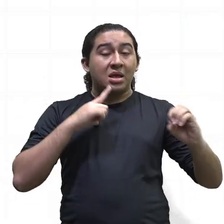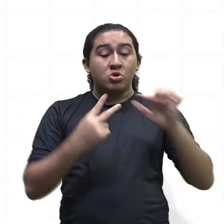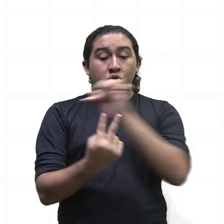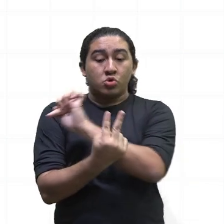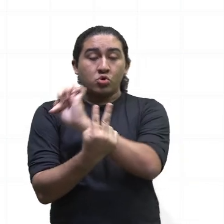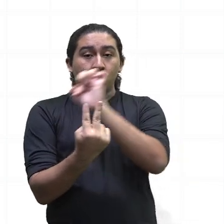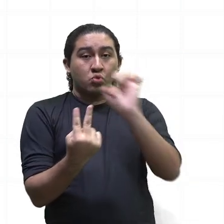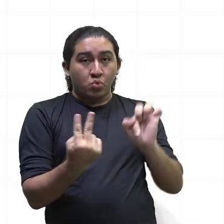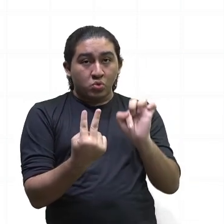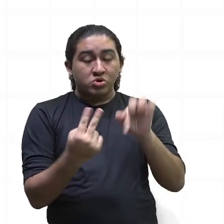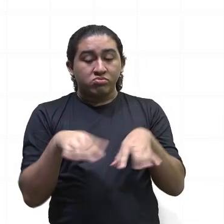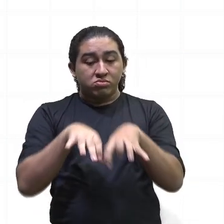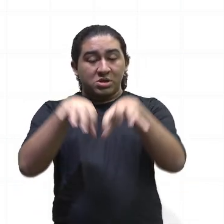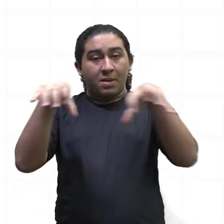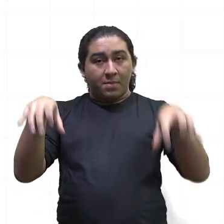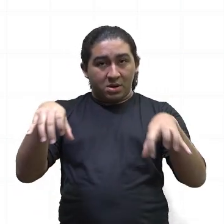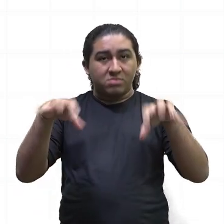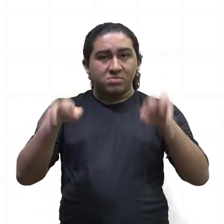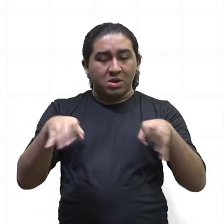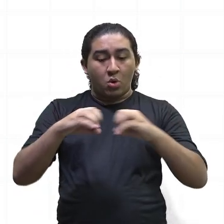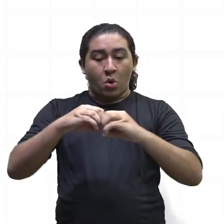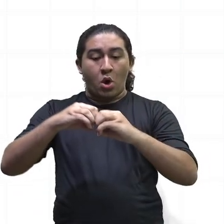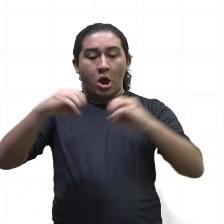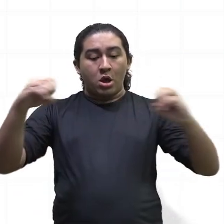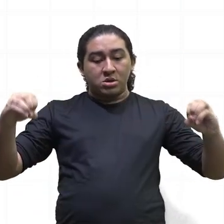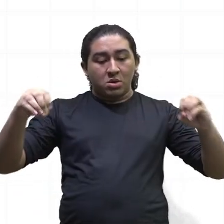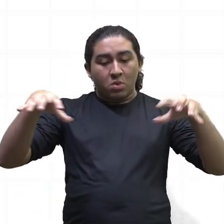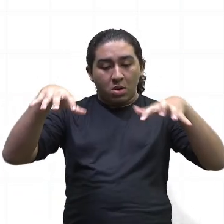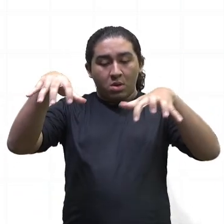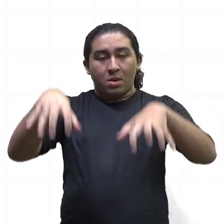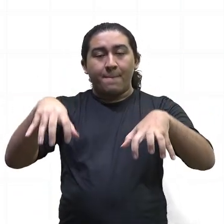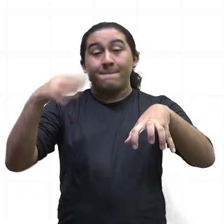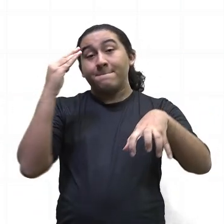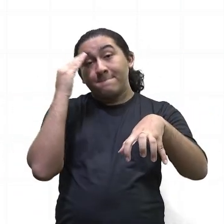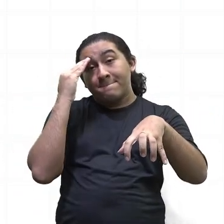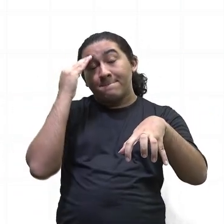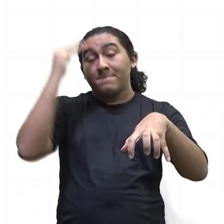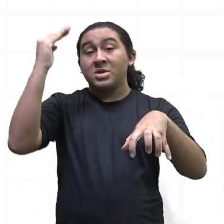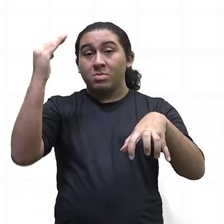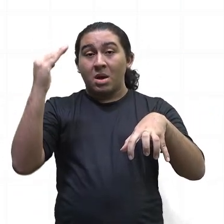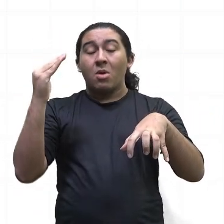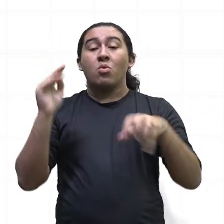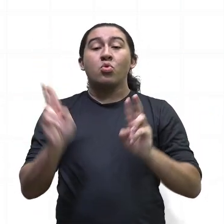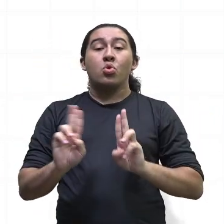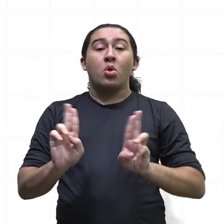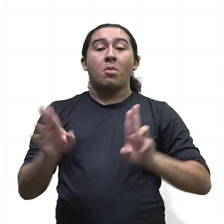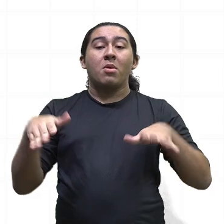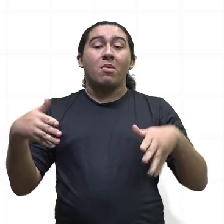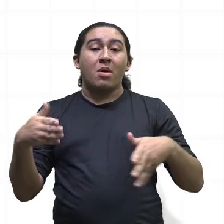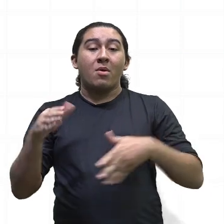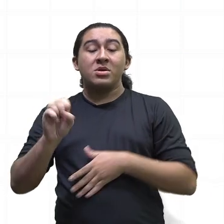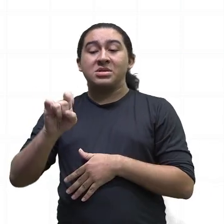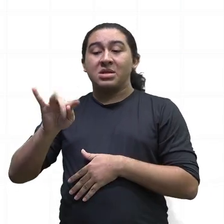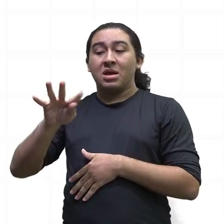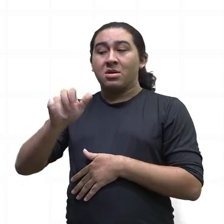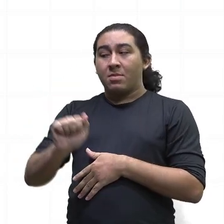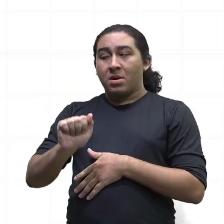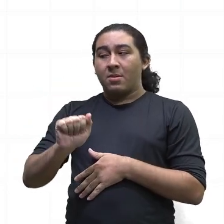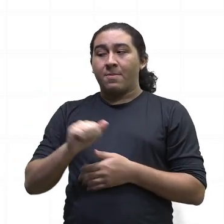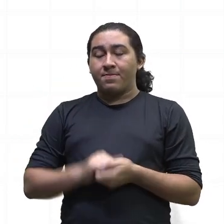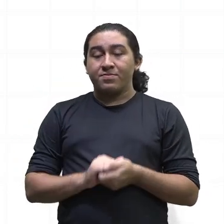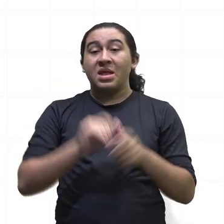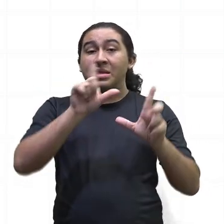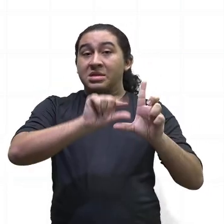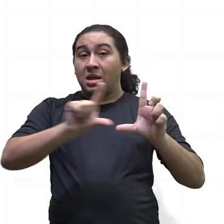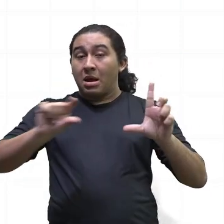por duas partes, né? Duas partes principais que chamamos de sintagma